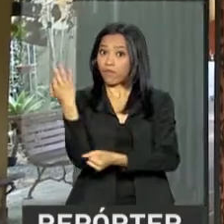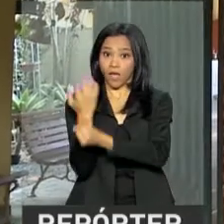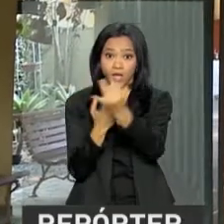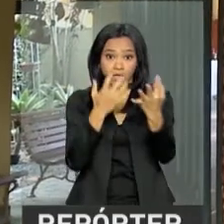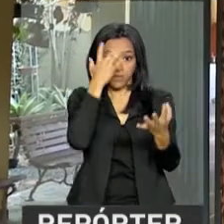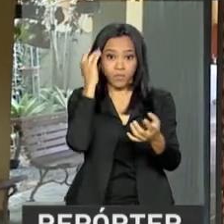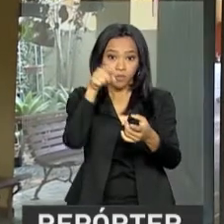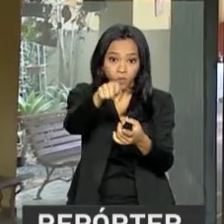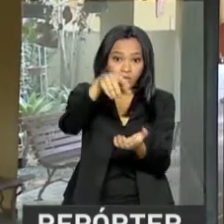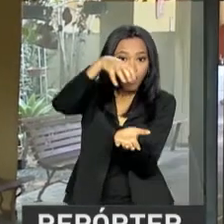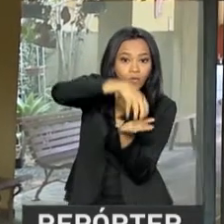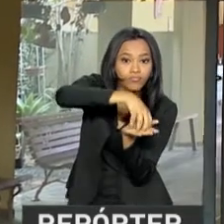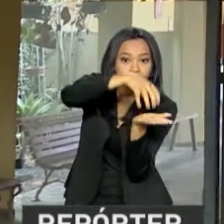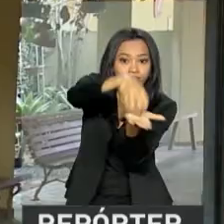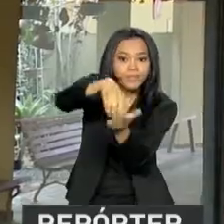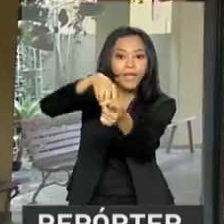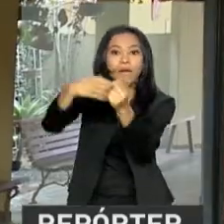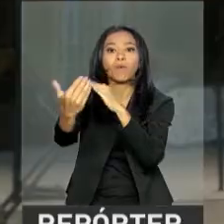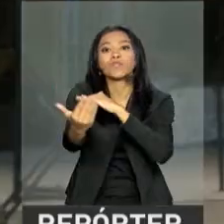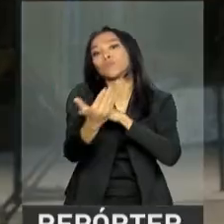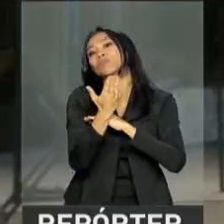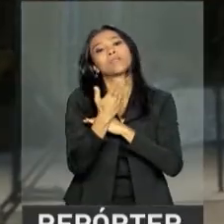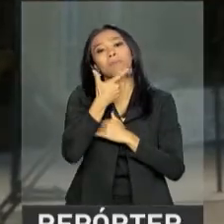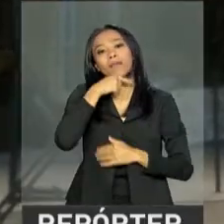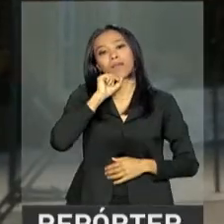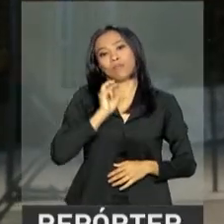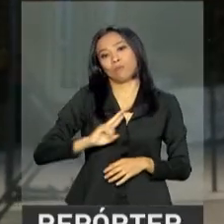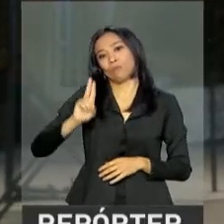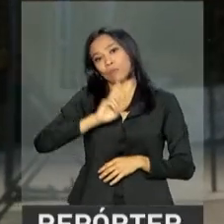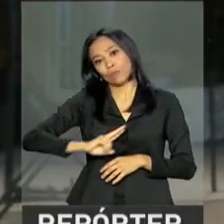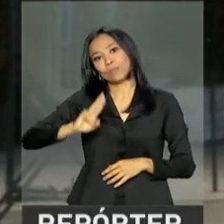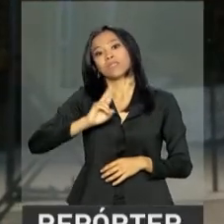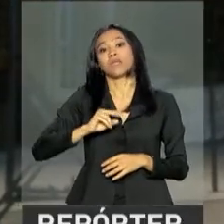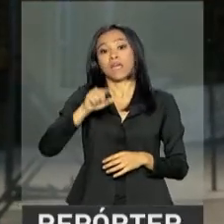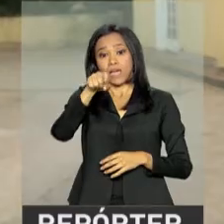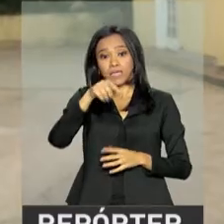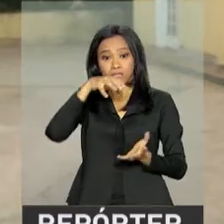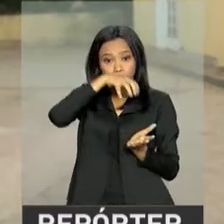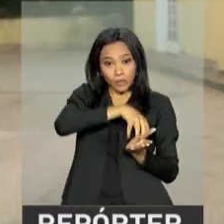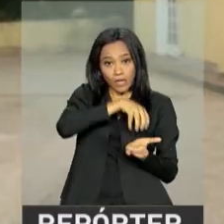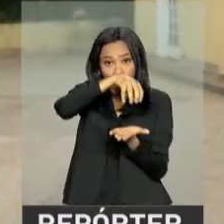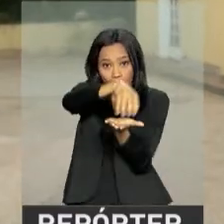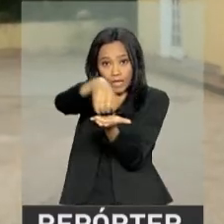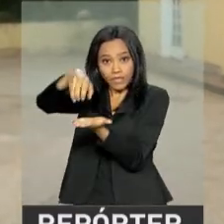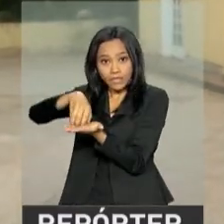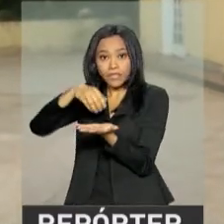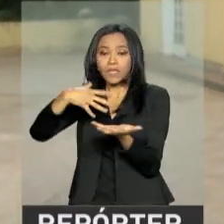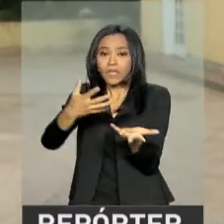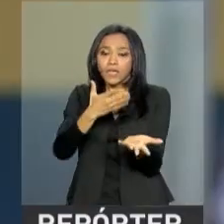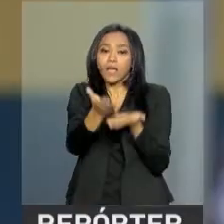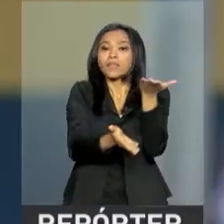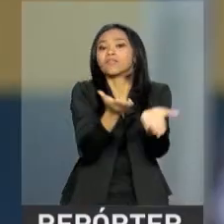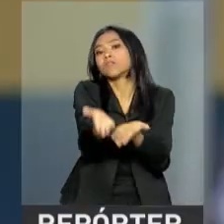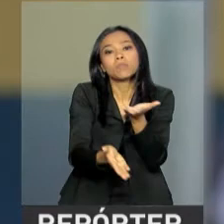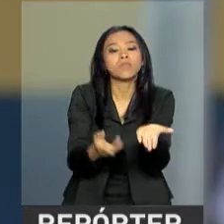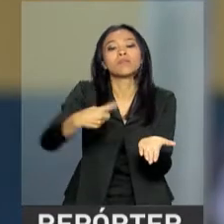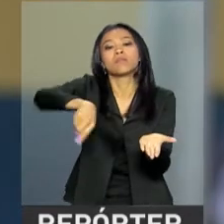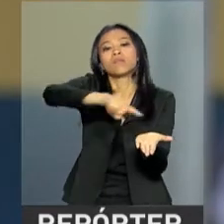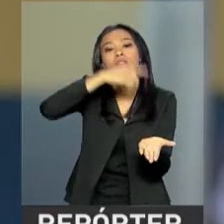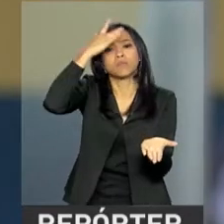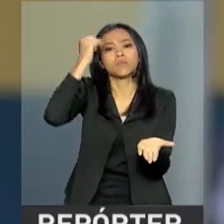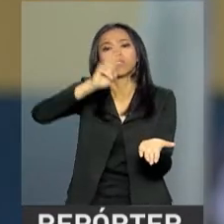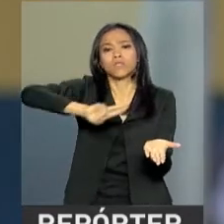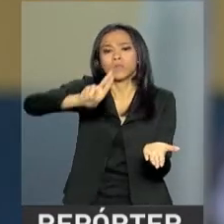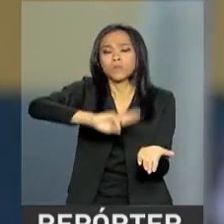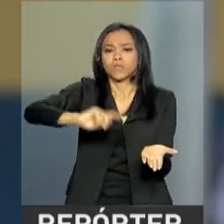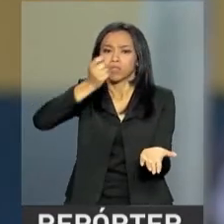elas aparecem como a luz no fim do túnel as comunidades terapêuticas são entidades que acolhem oferecem serviços